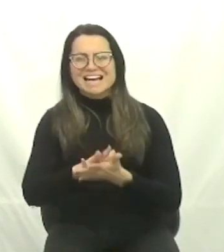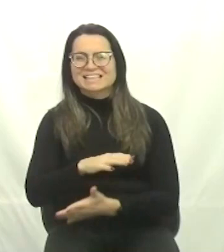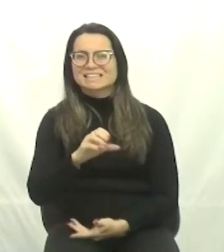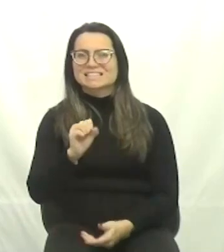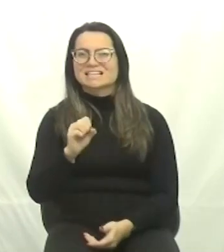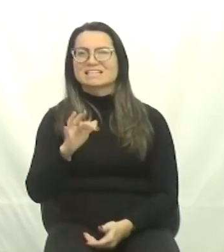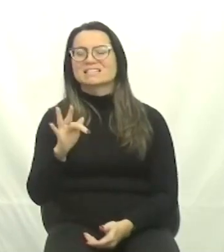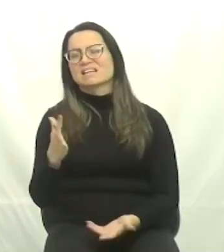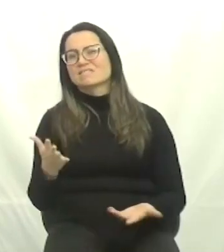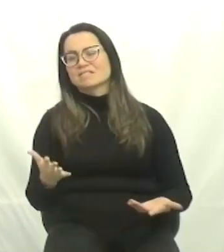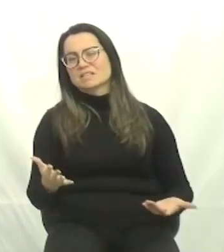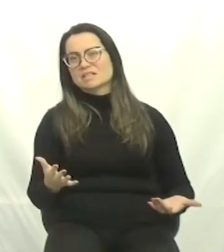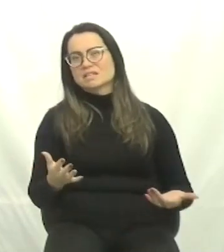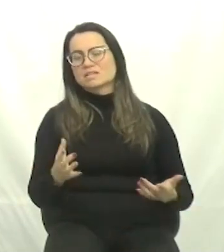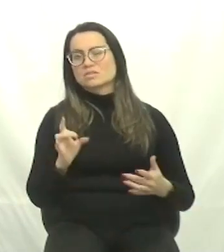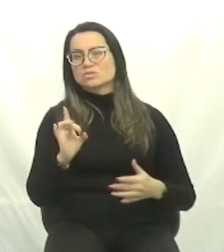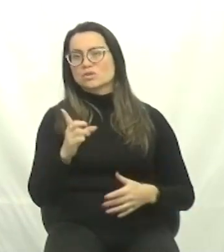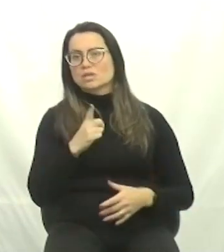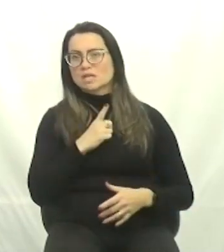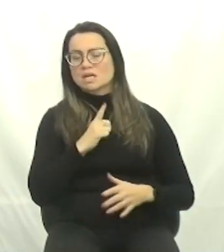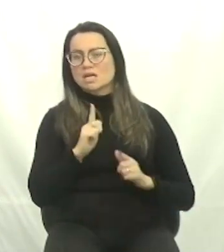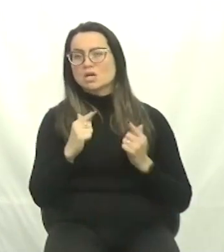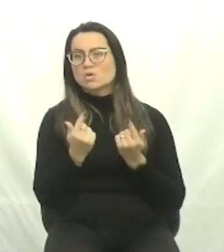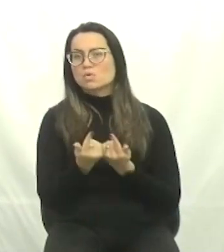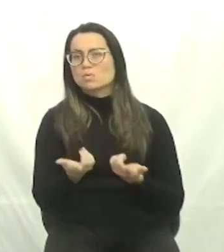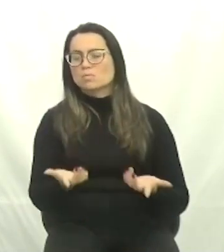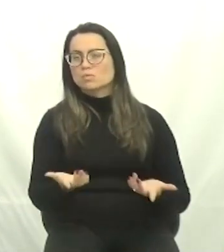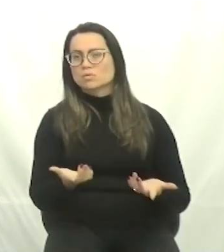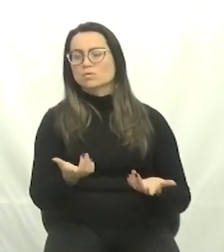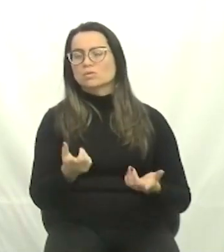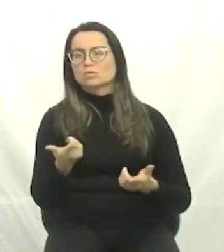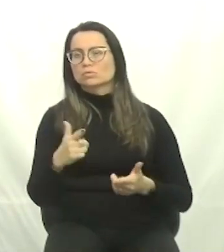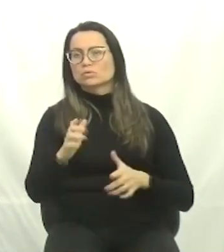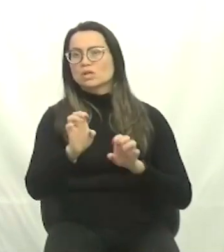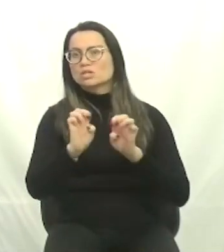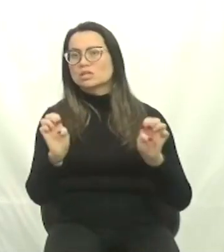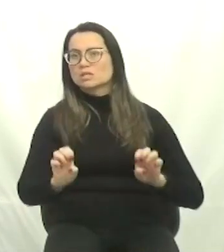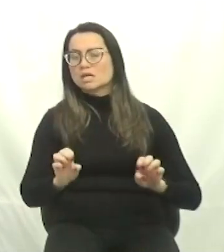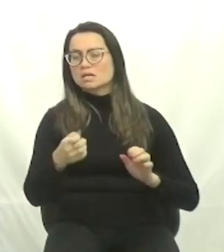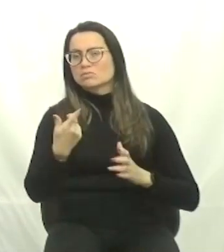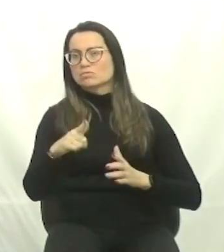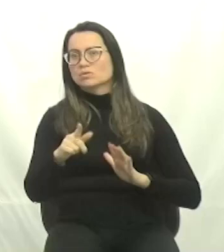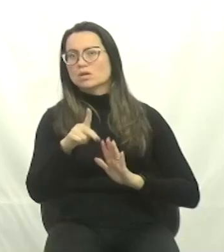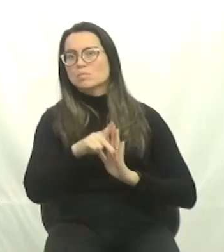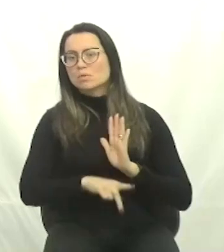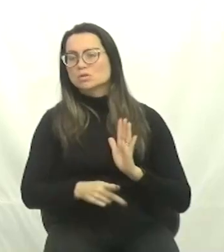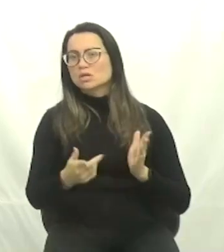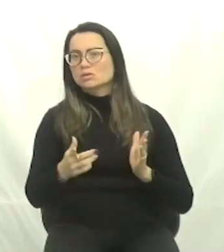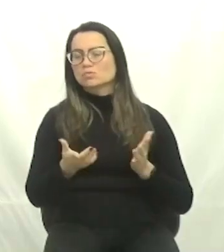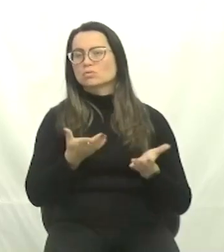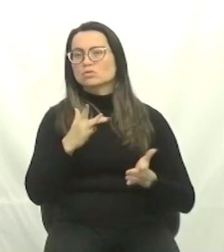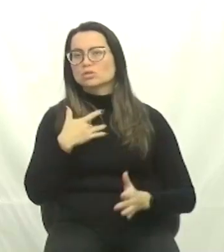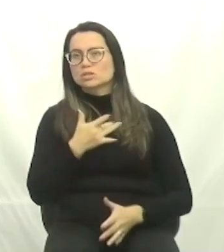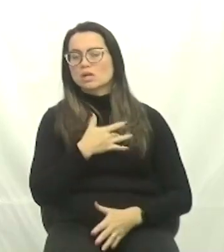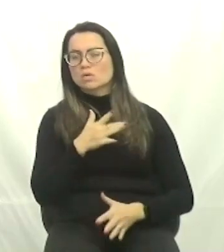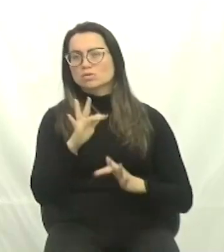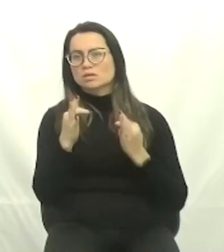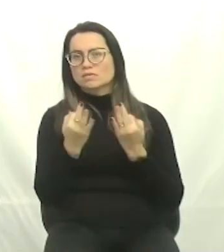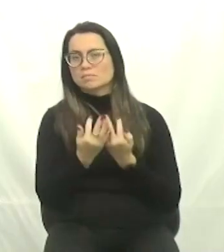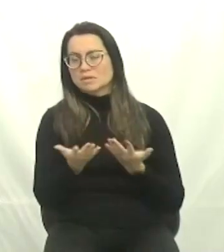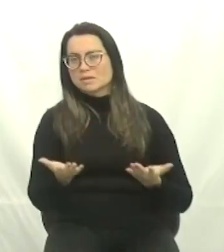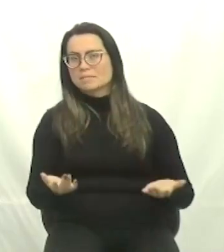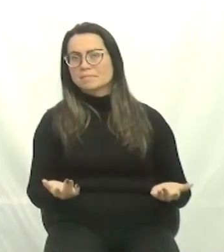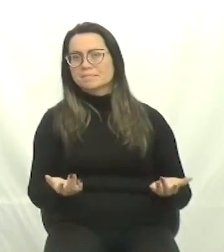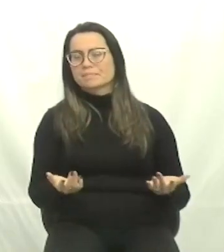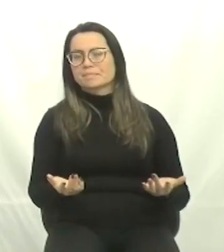que existe só equipe, né? Não tem estratégia de saúde da família, não tem o programa que vem uma verba substancial para